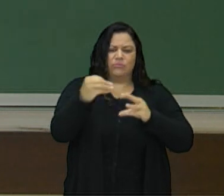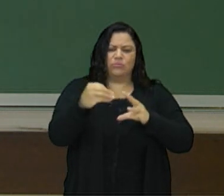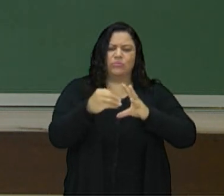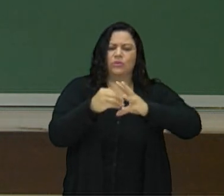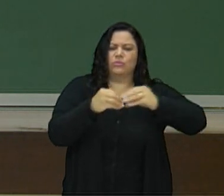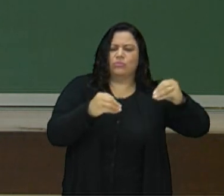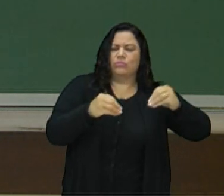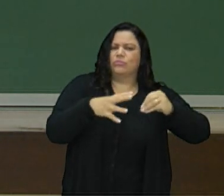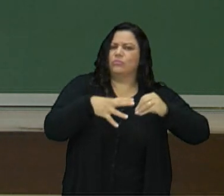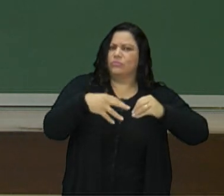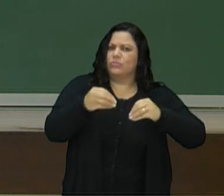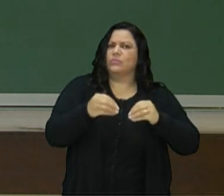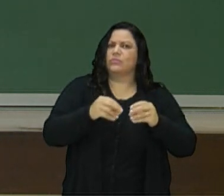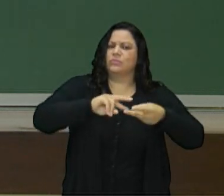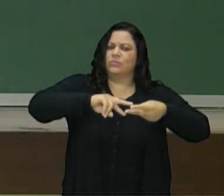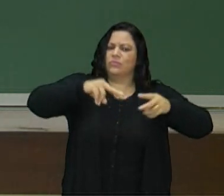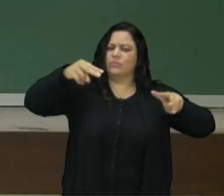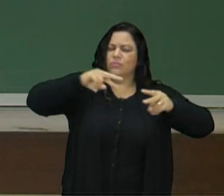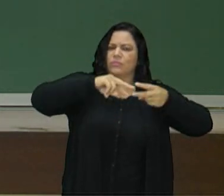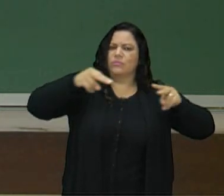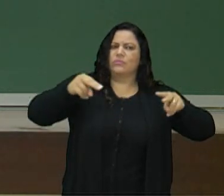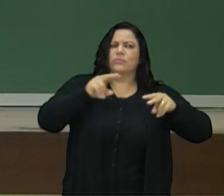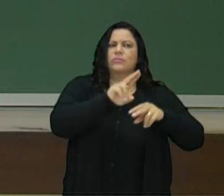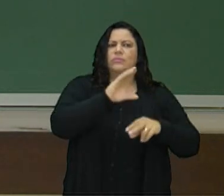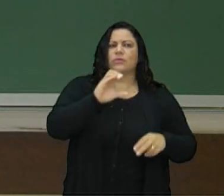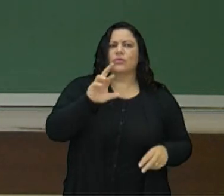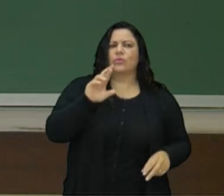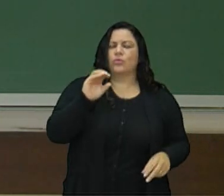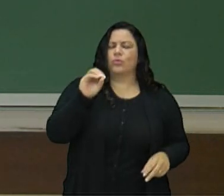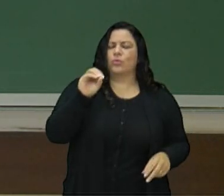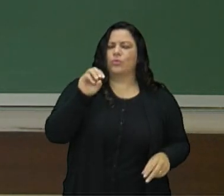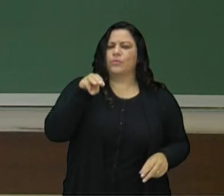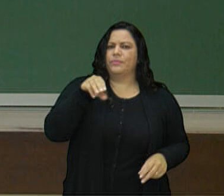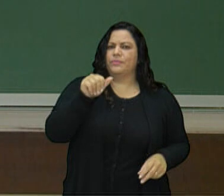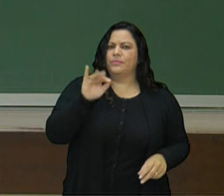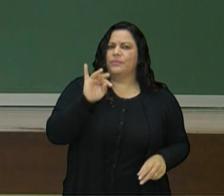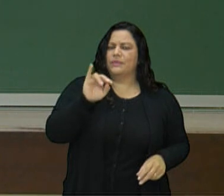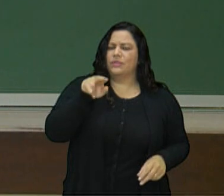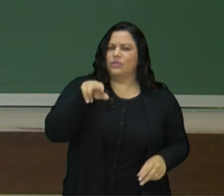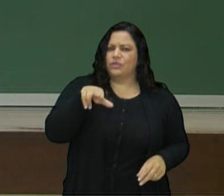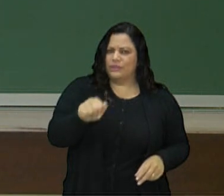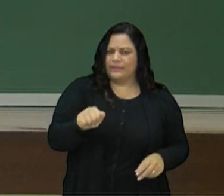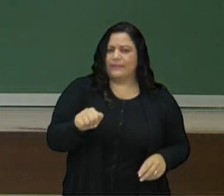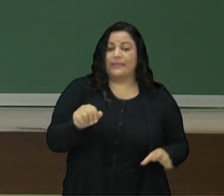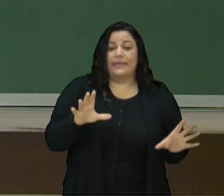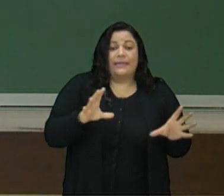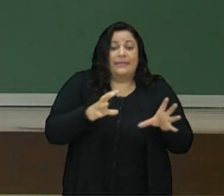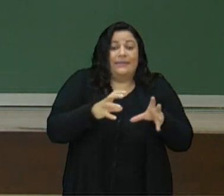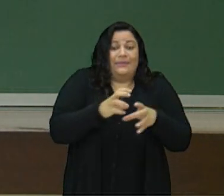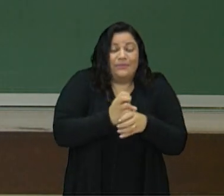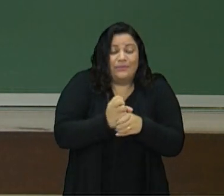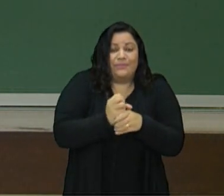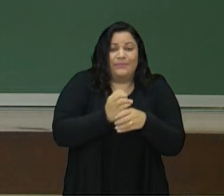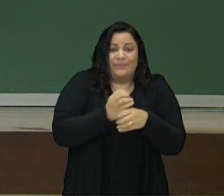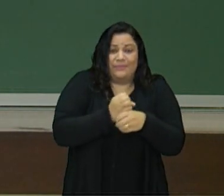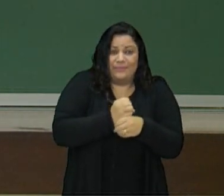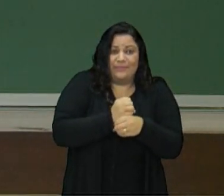mensageiros, chamamos de cromatina. Se ele estiver compactado para multiplicação, chamamos